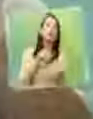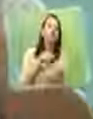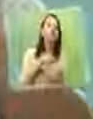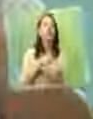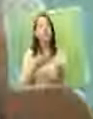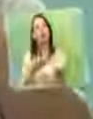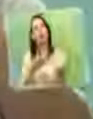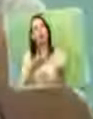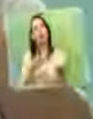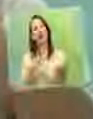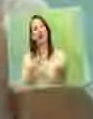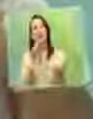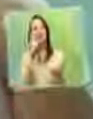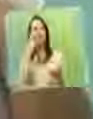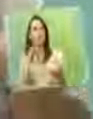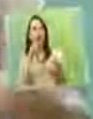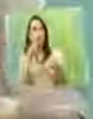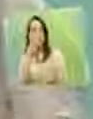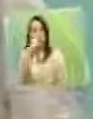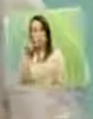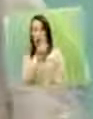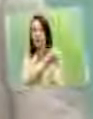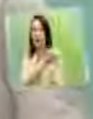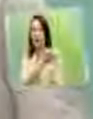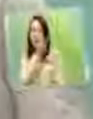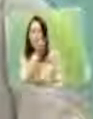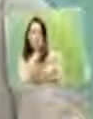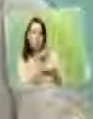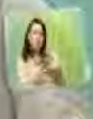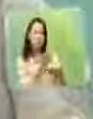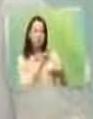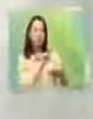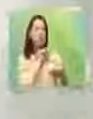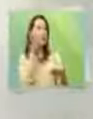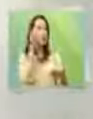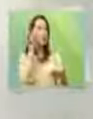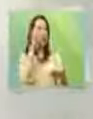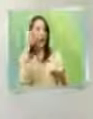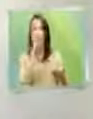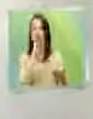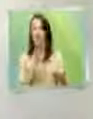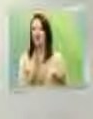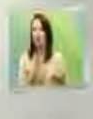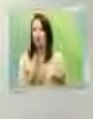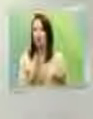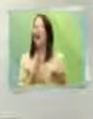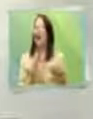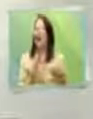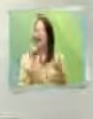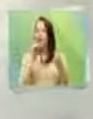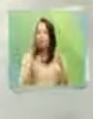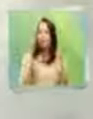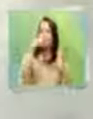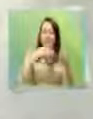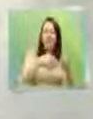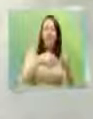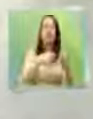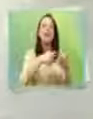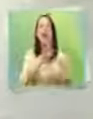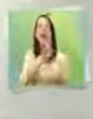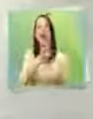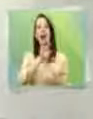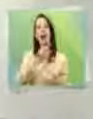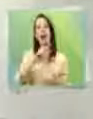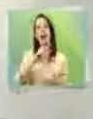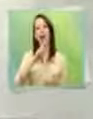procurando ver se o aluno consegue identificar ao longo da história do Brasil, e aí eu vou colocar principalmente a partir da República,